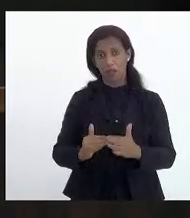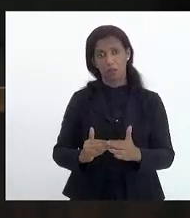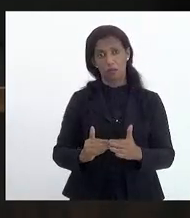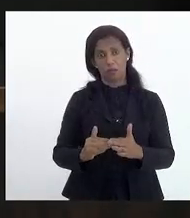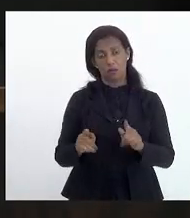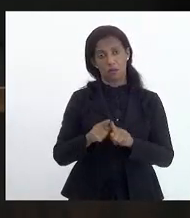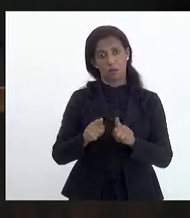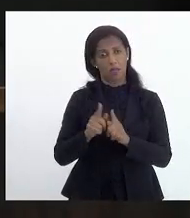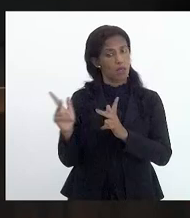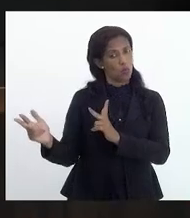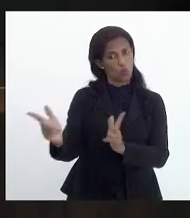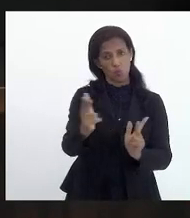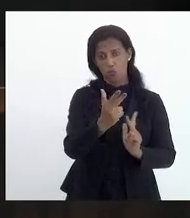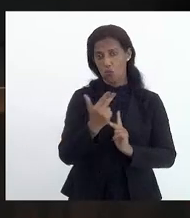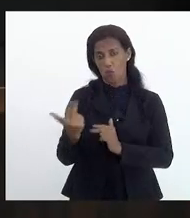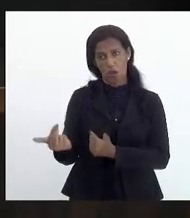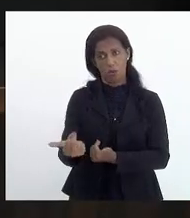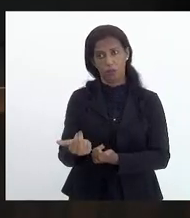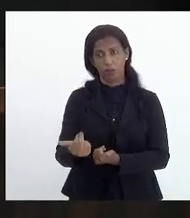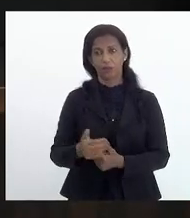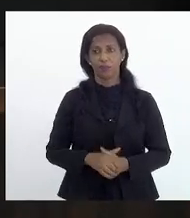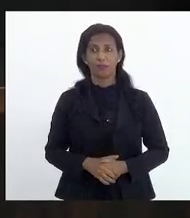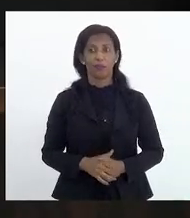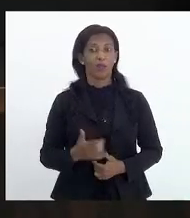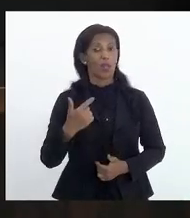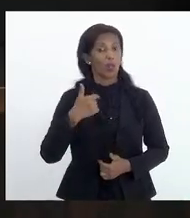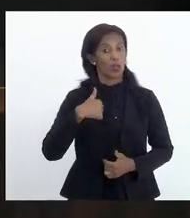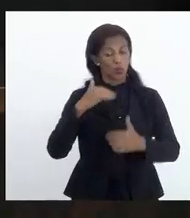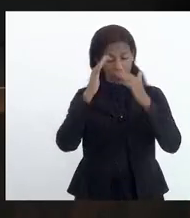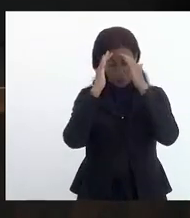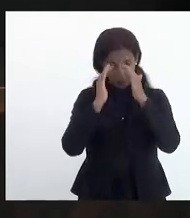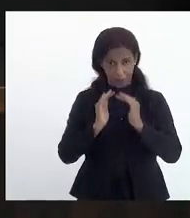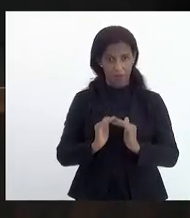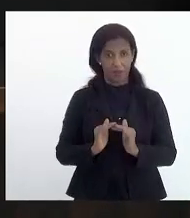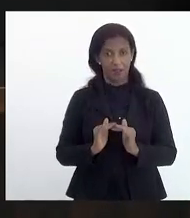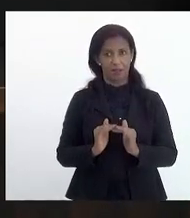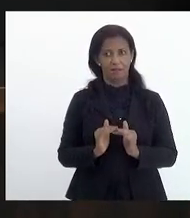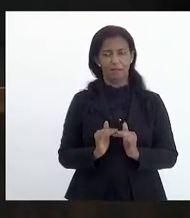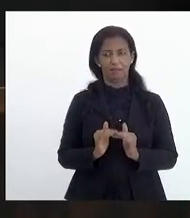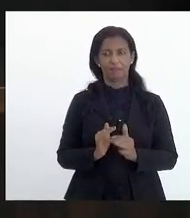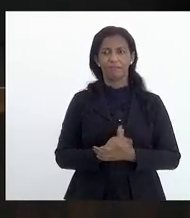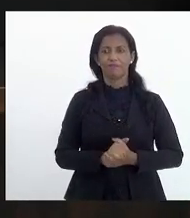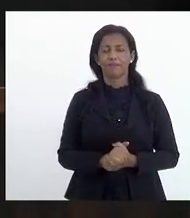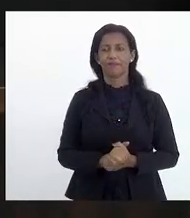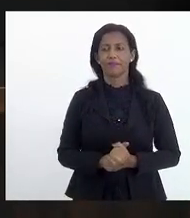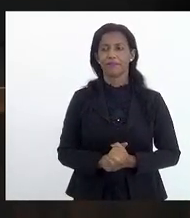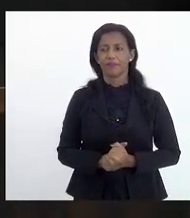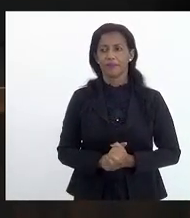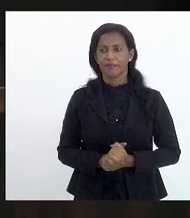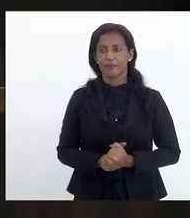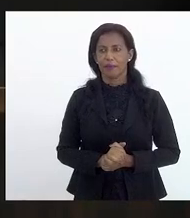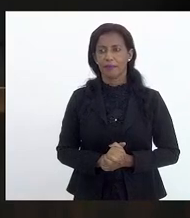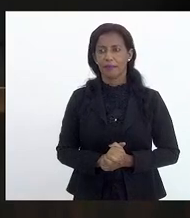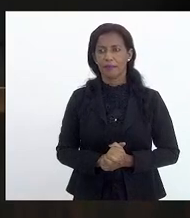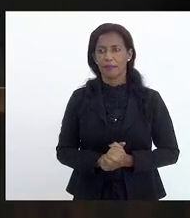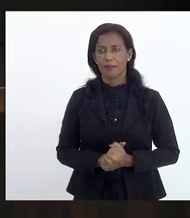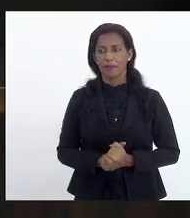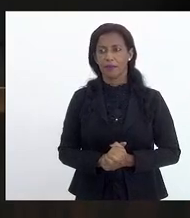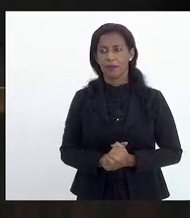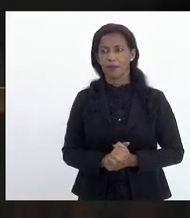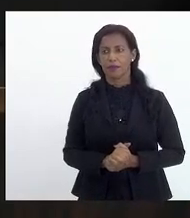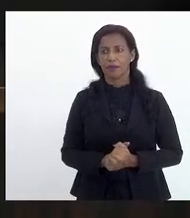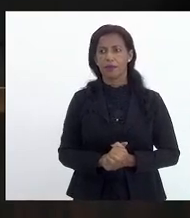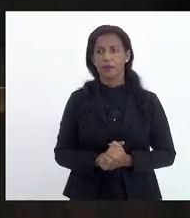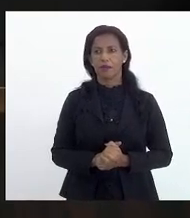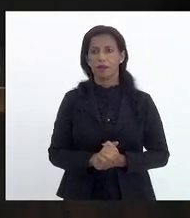parlamentares. É isso. Estou aqui para cumprir ordens. Eu queria chamar a atenção de